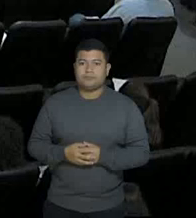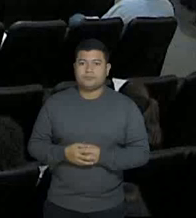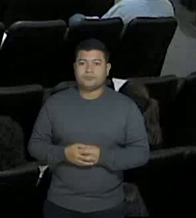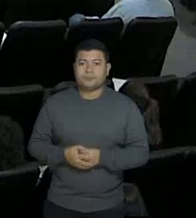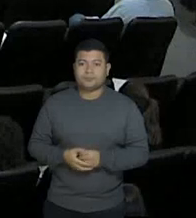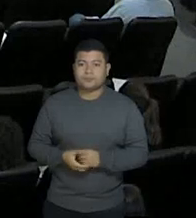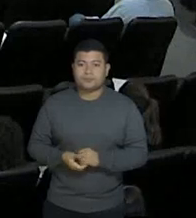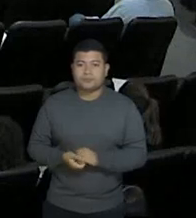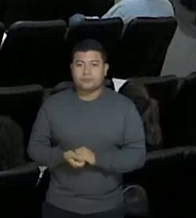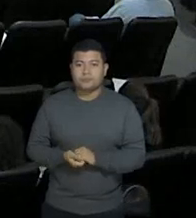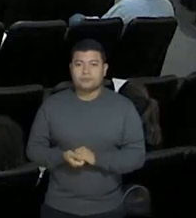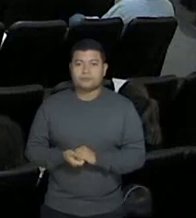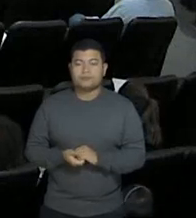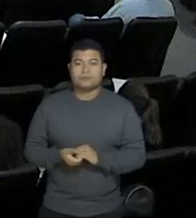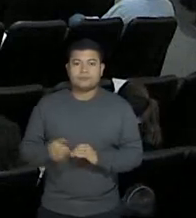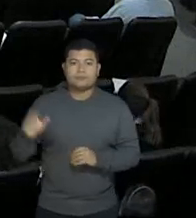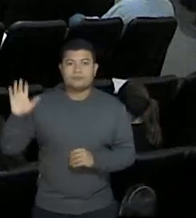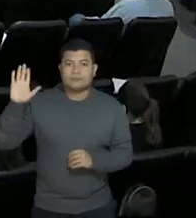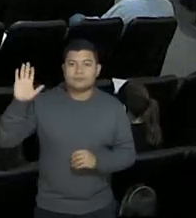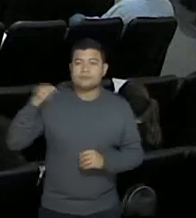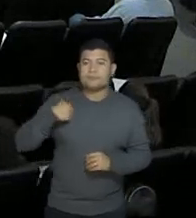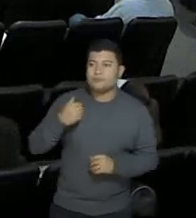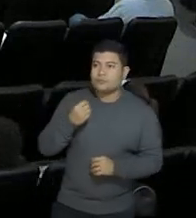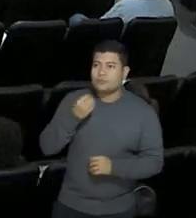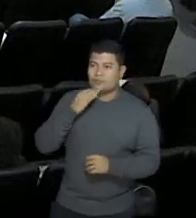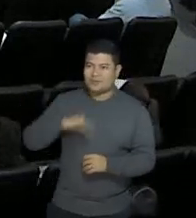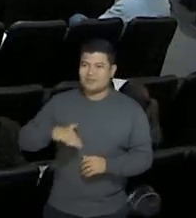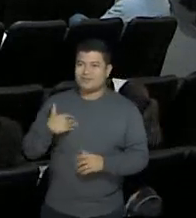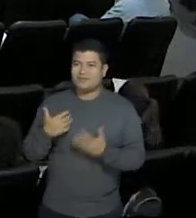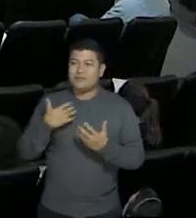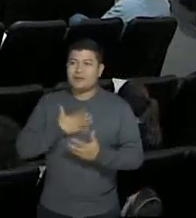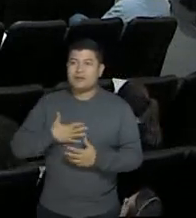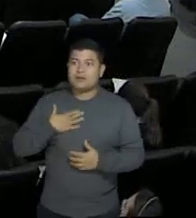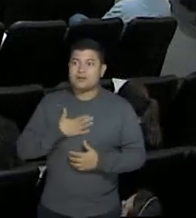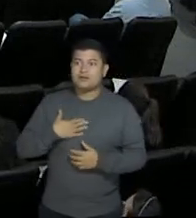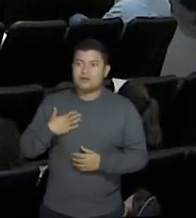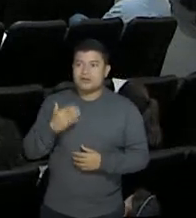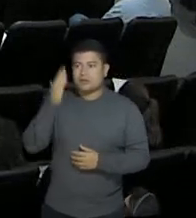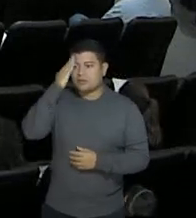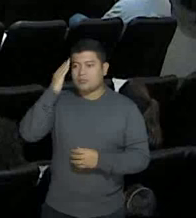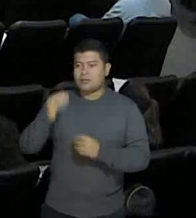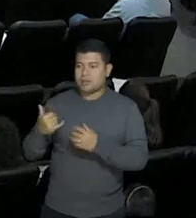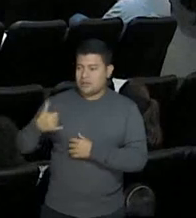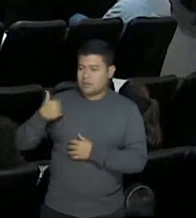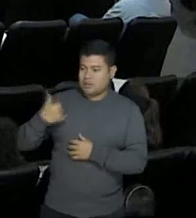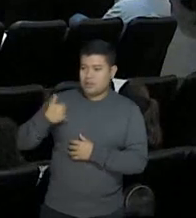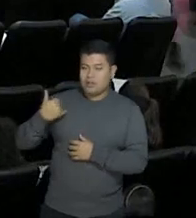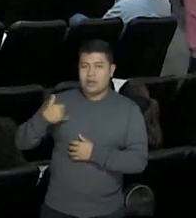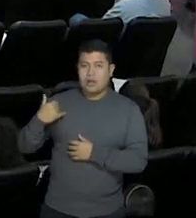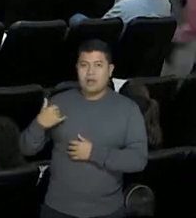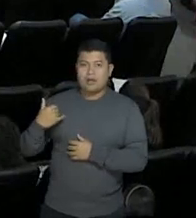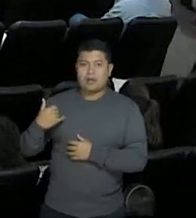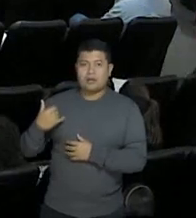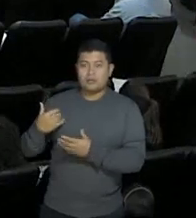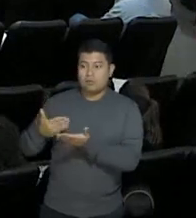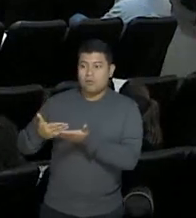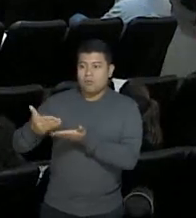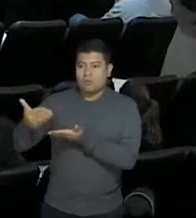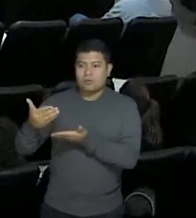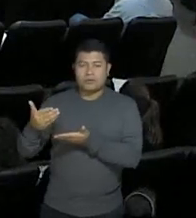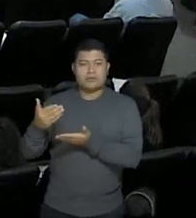Grace, boa tarde. Eu gostaria de saber qual a idade mínima para a criança fazer o teste do processamento. Eu lembro